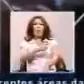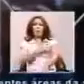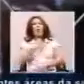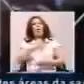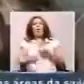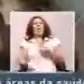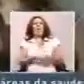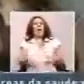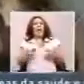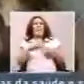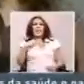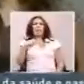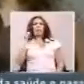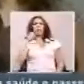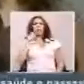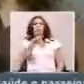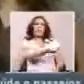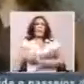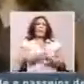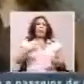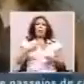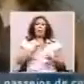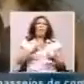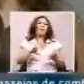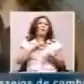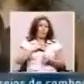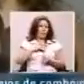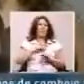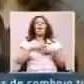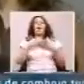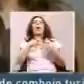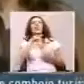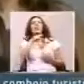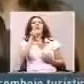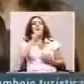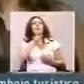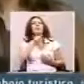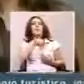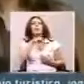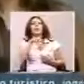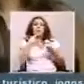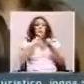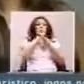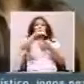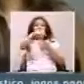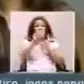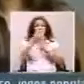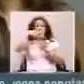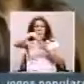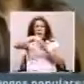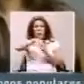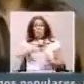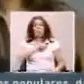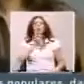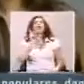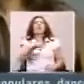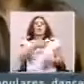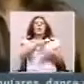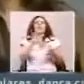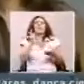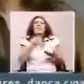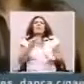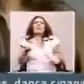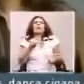Neves, voltamos a ti, claro, e ao teu direto, que estás onde estás a equacionar esta questão. O que é que deveria ser feito em relação